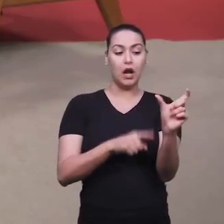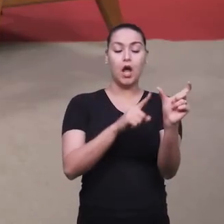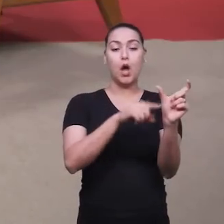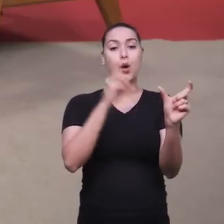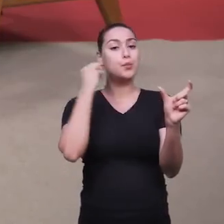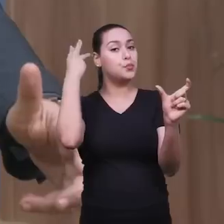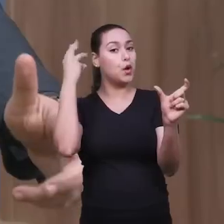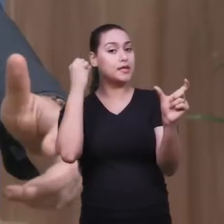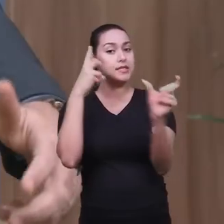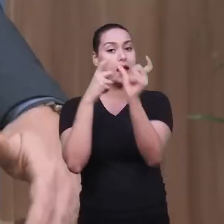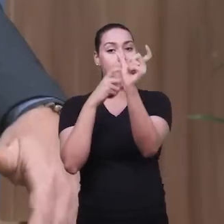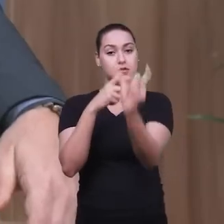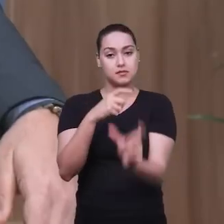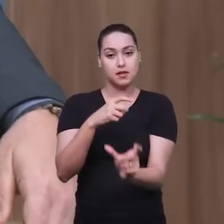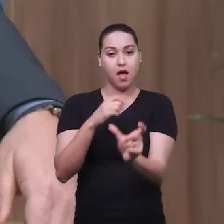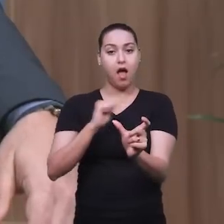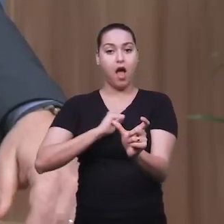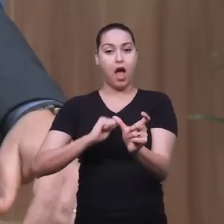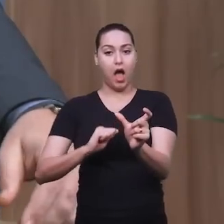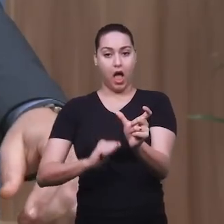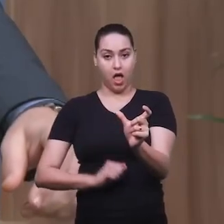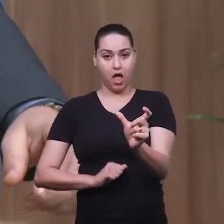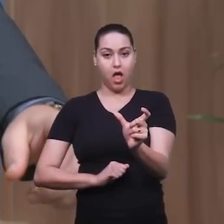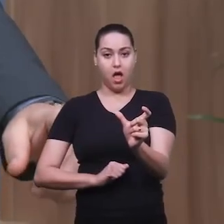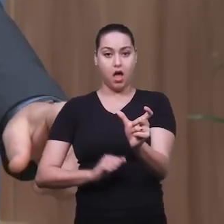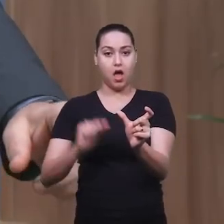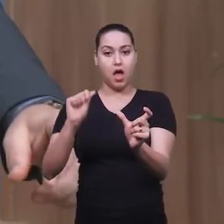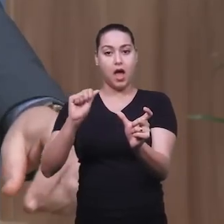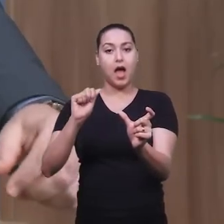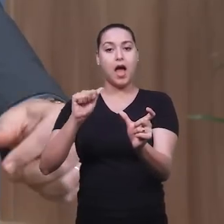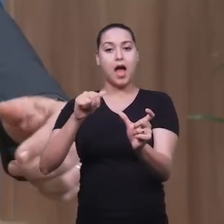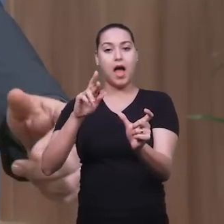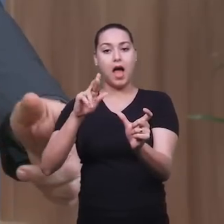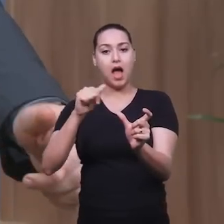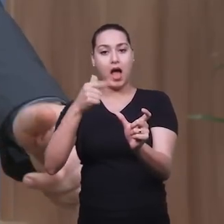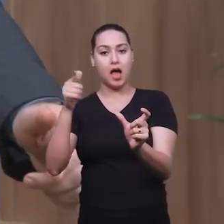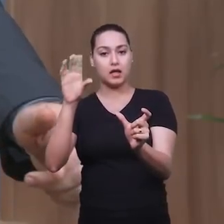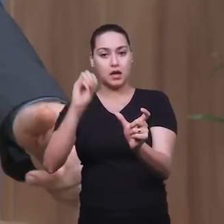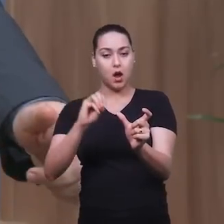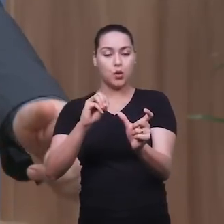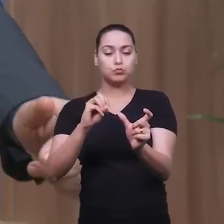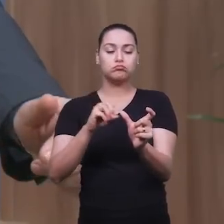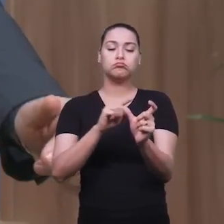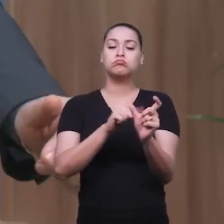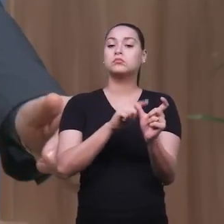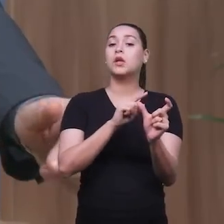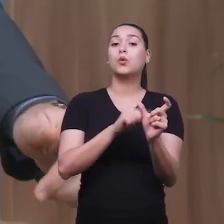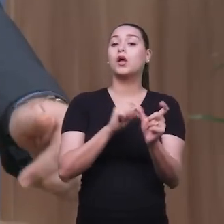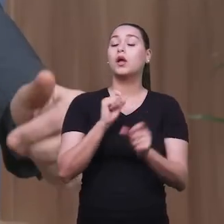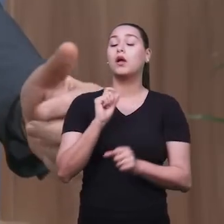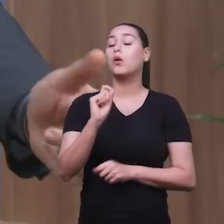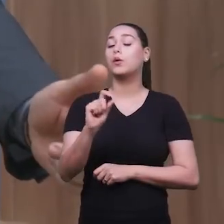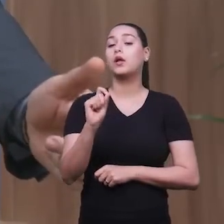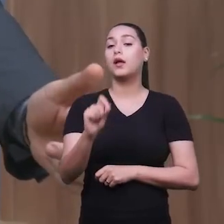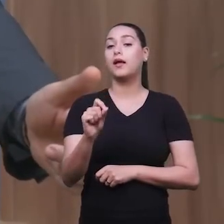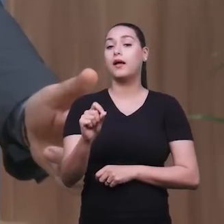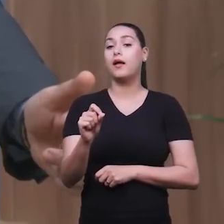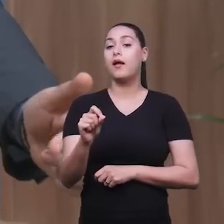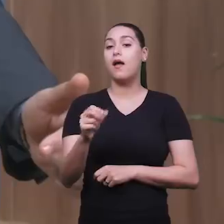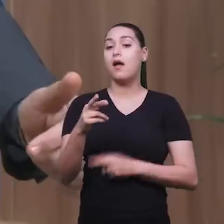de Moisés, de Arão, aquele que tem a responsabilidade de